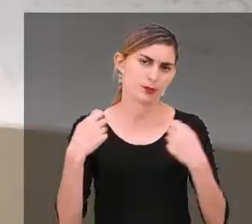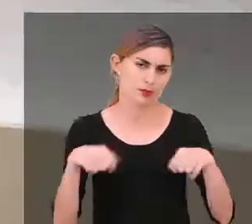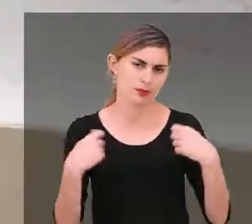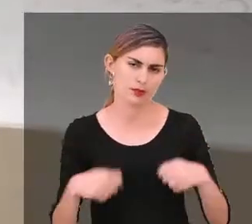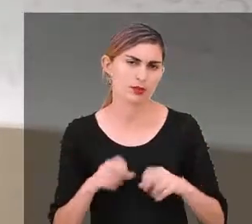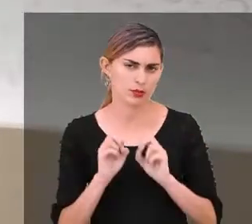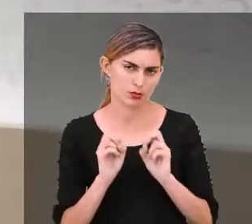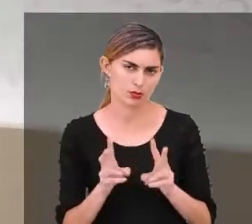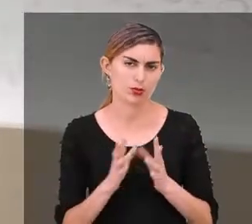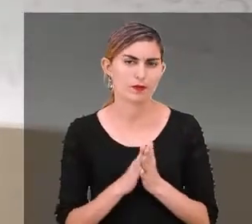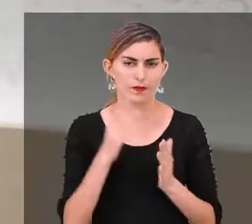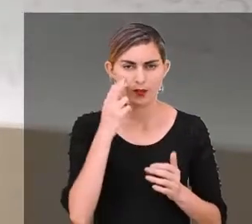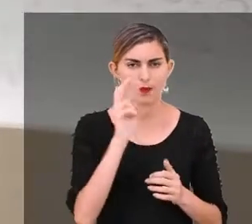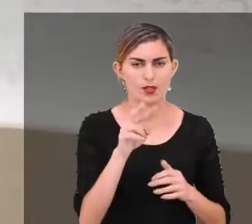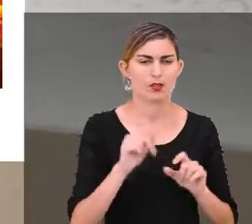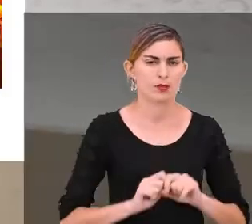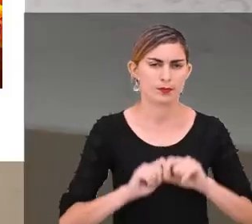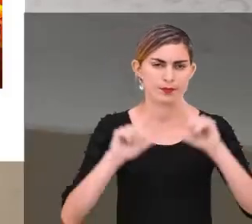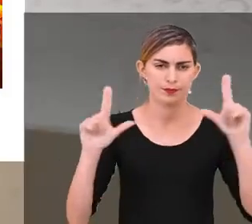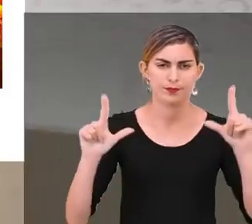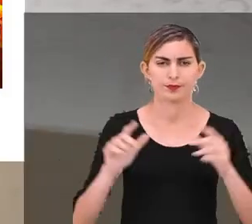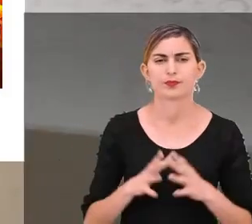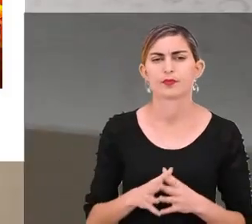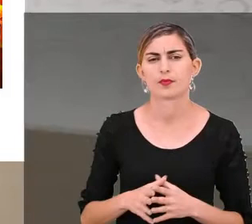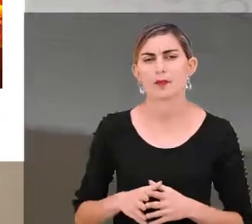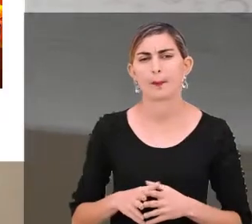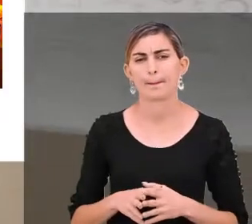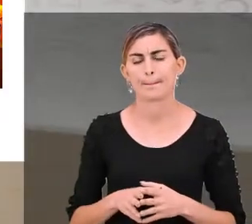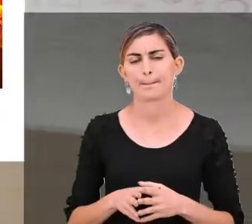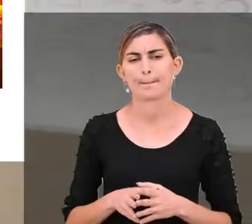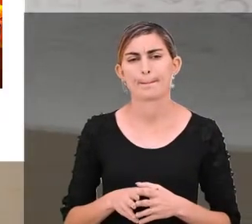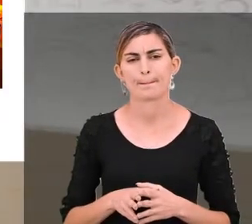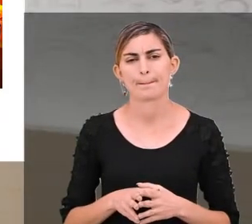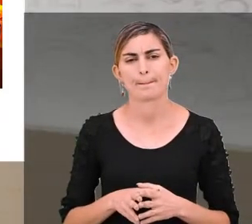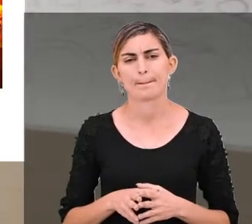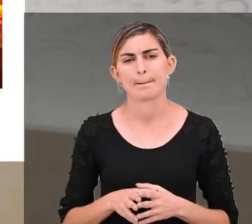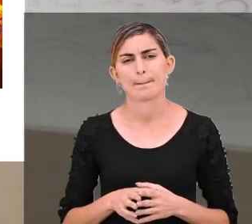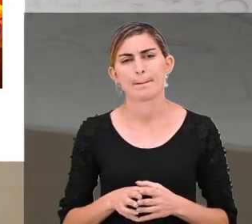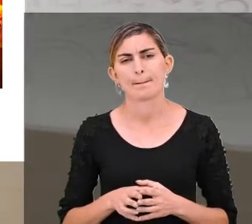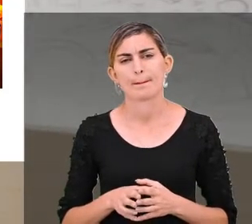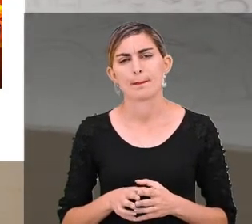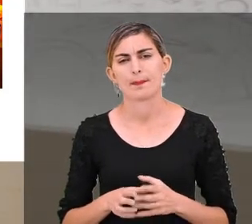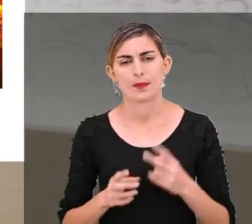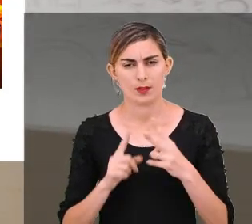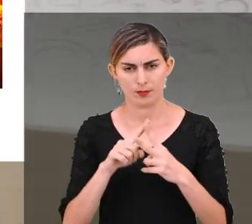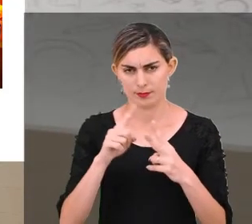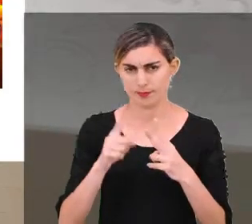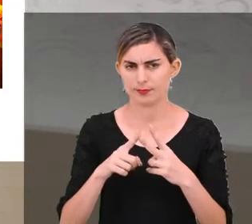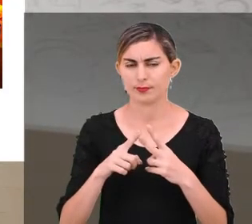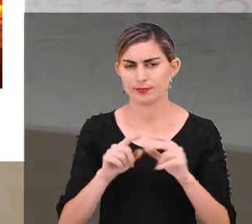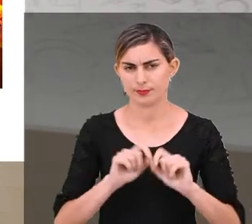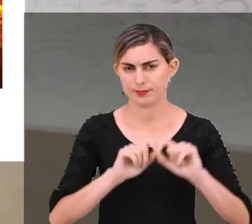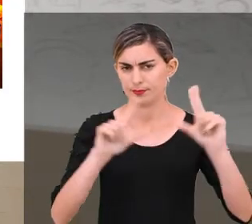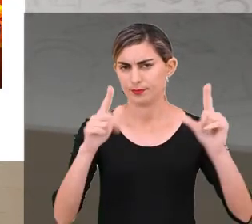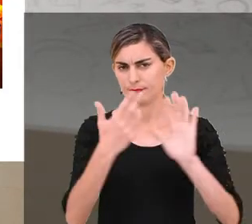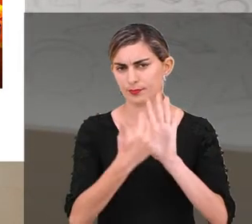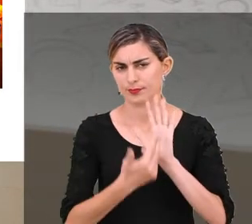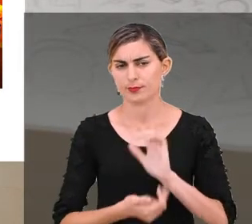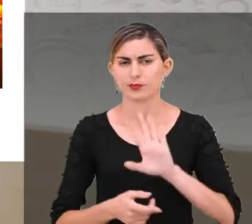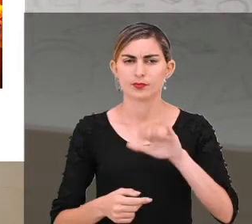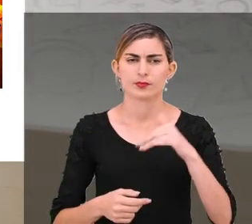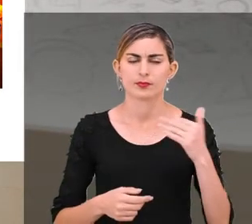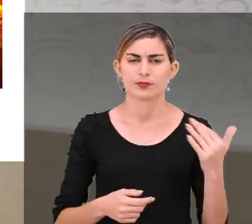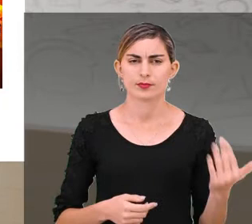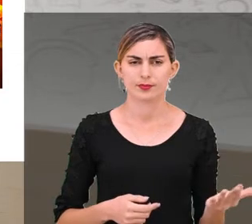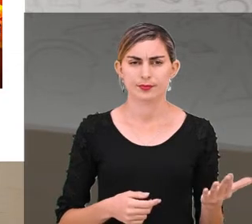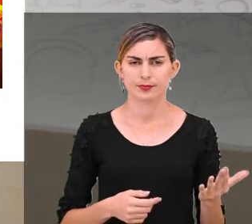caso, ok? Vejamos agora na tela esses casos. aqui duas situações em que do